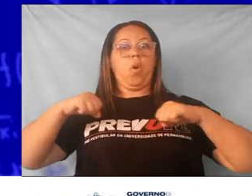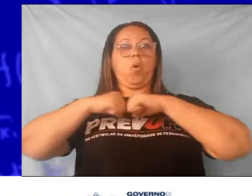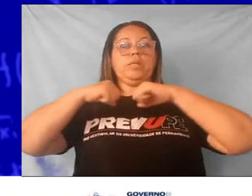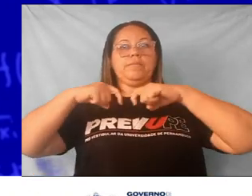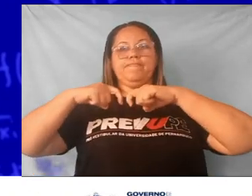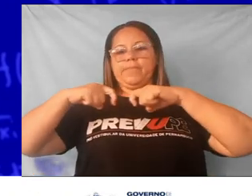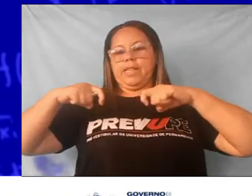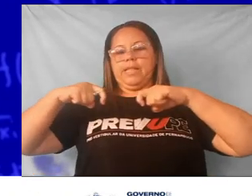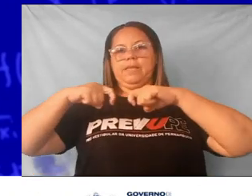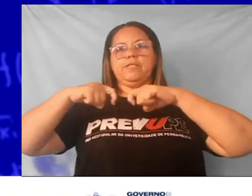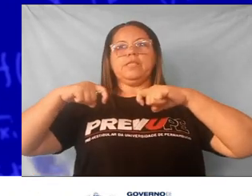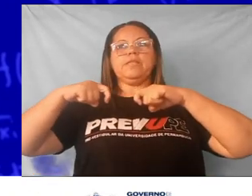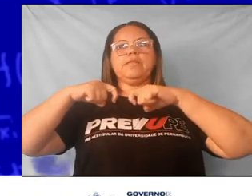elástica,